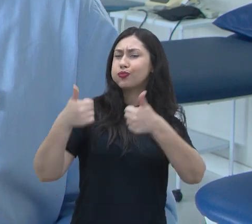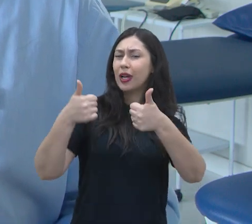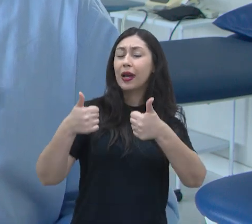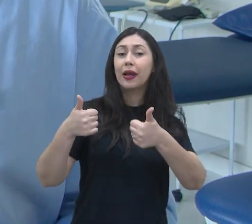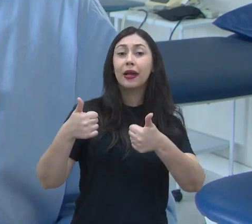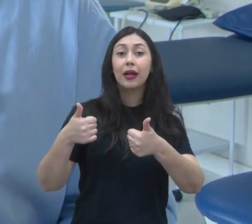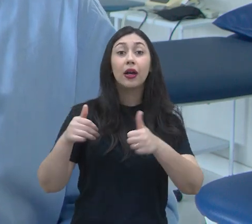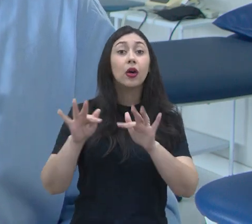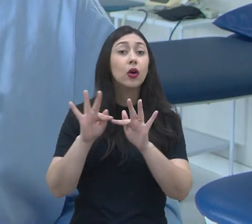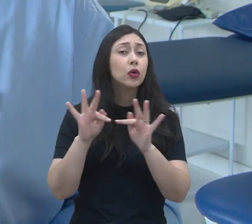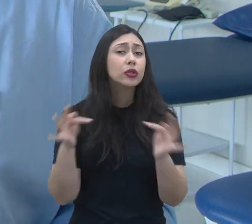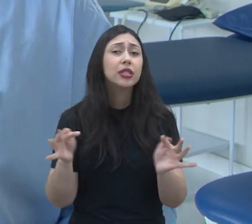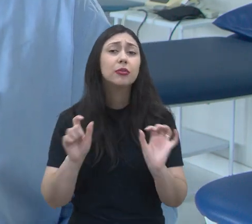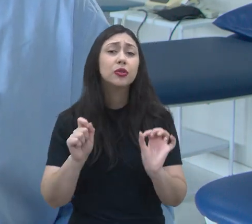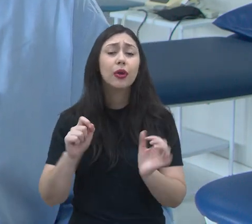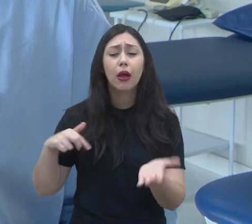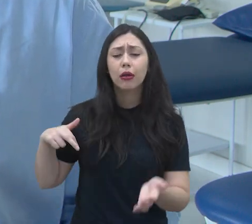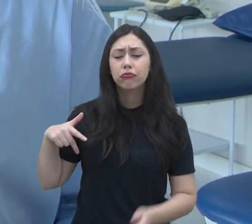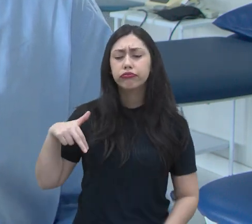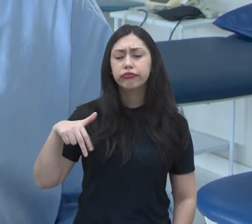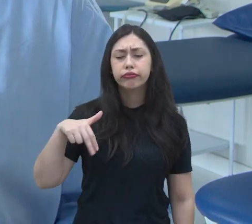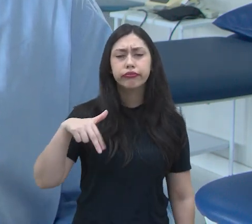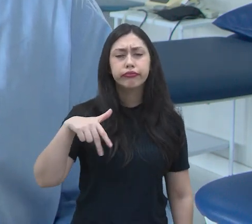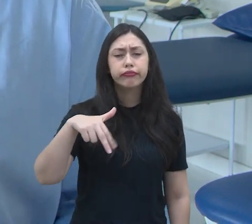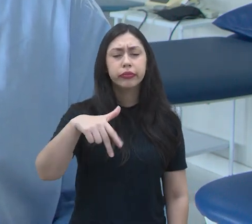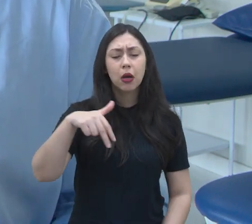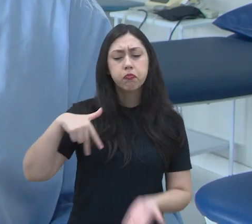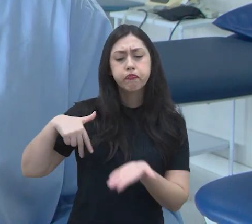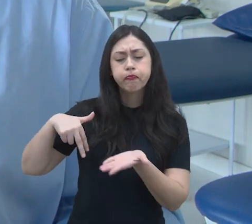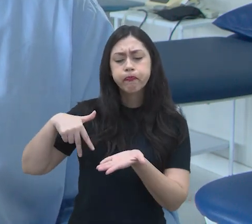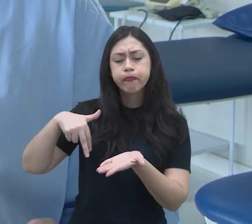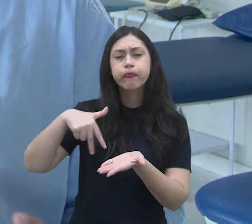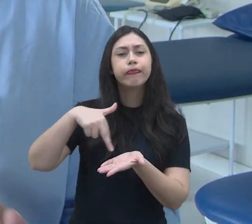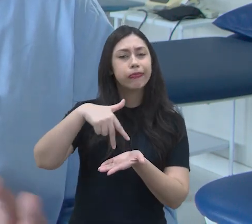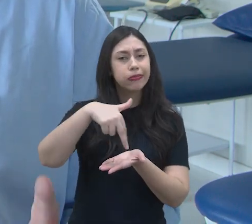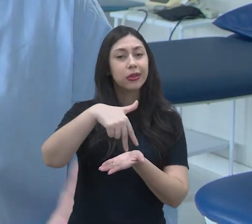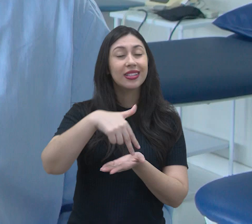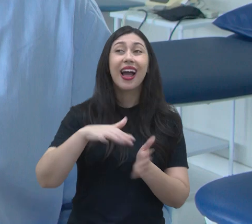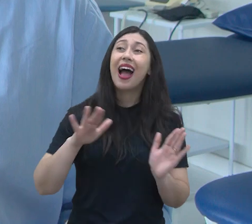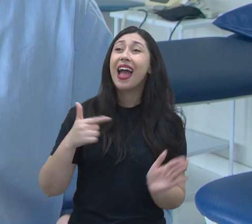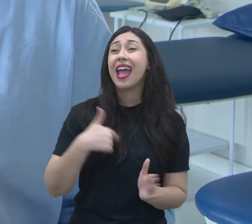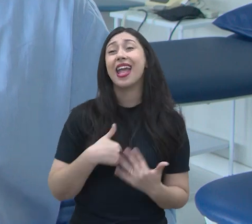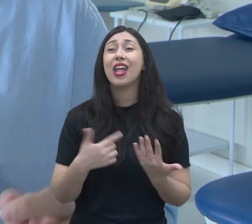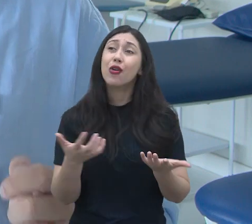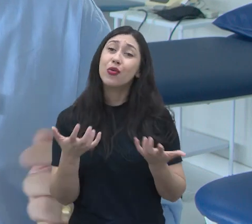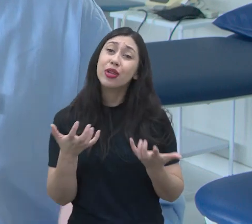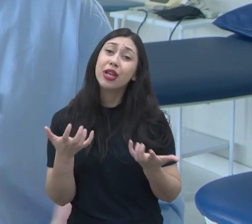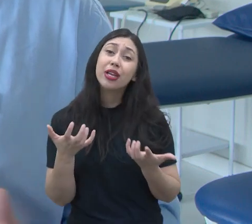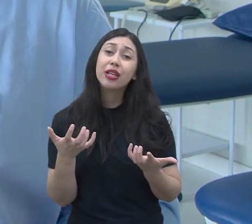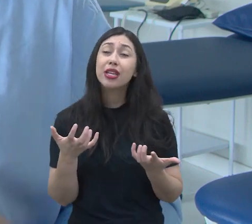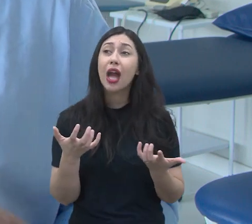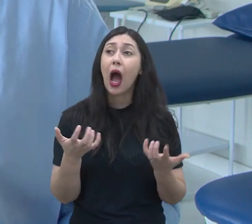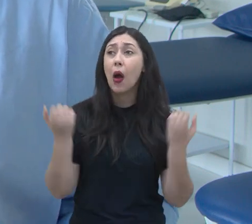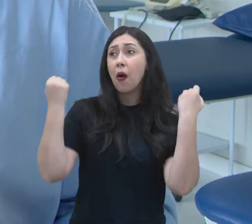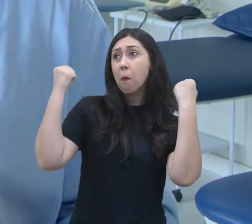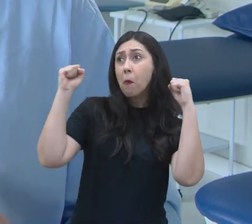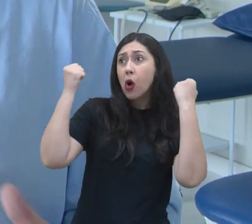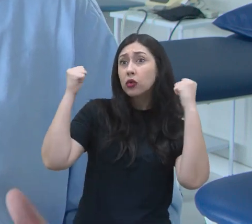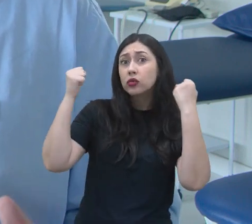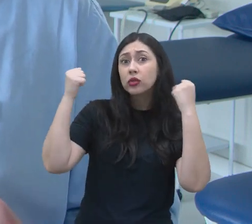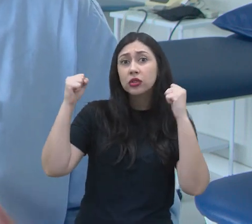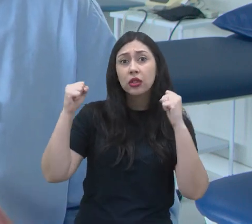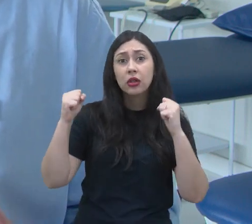positivo. O mais simples de todos é a caminhada. A caminhada é o mais tranquilo. Mas eu gostaria de fazer um pouco